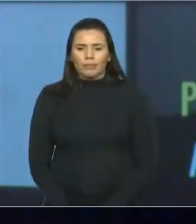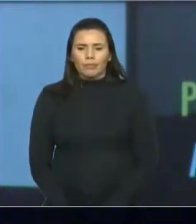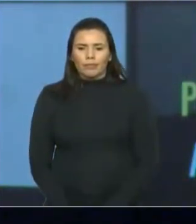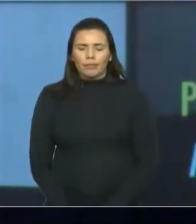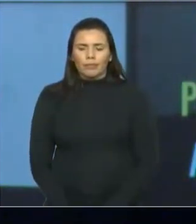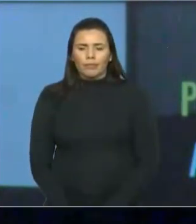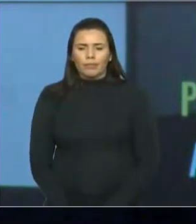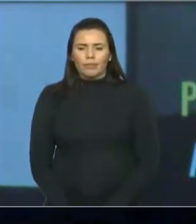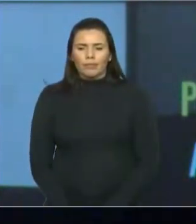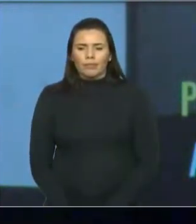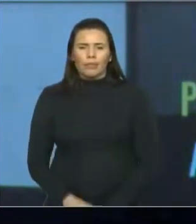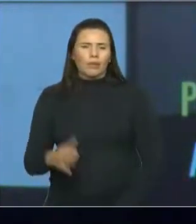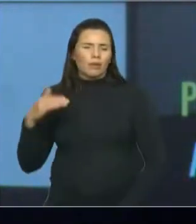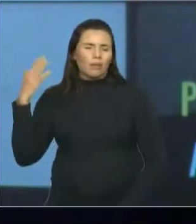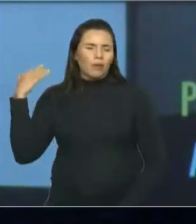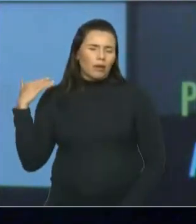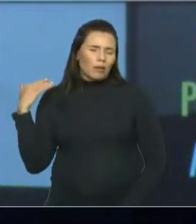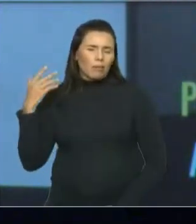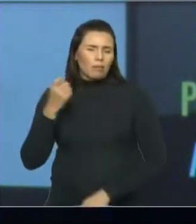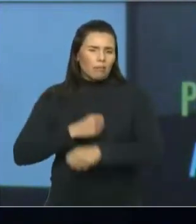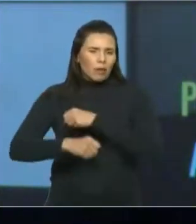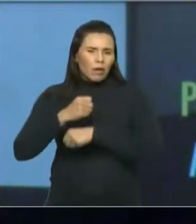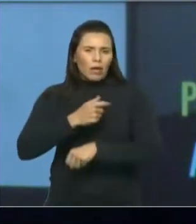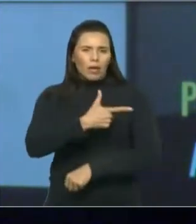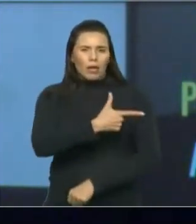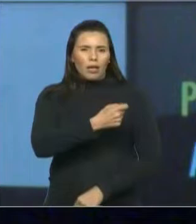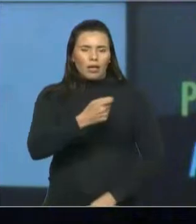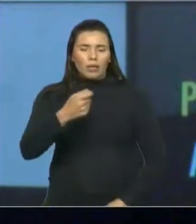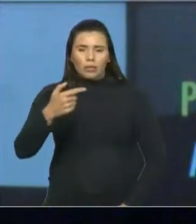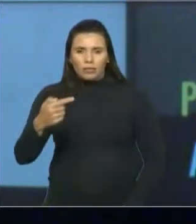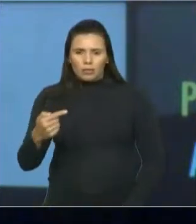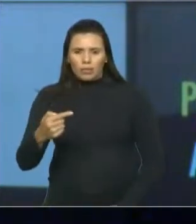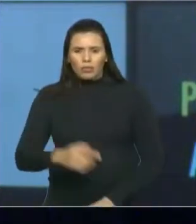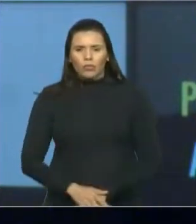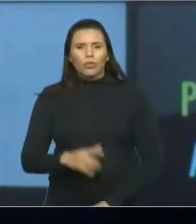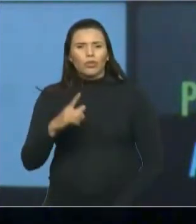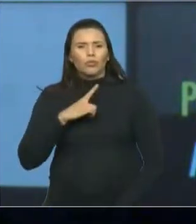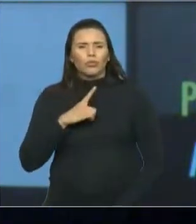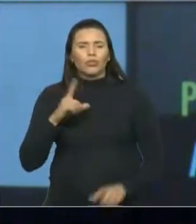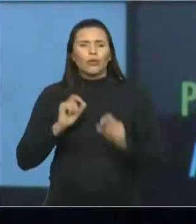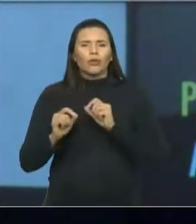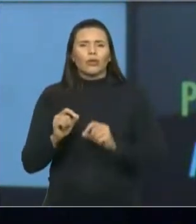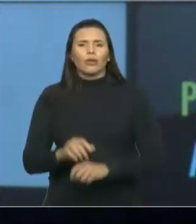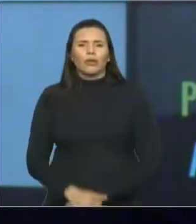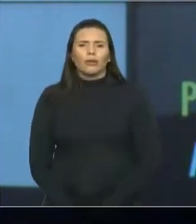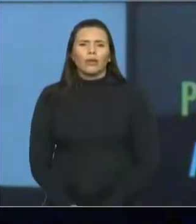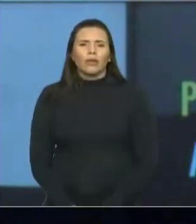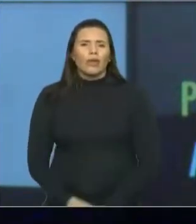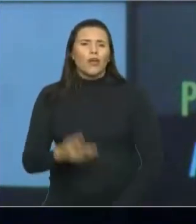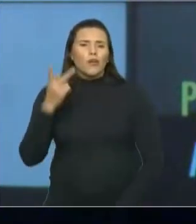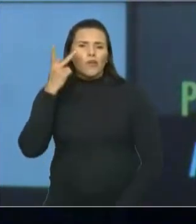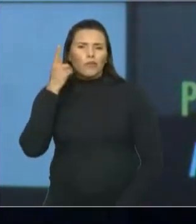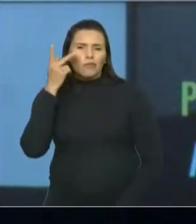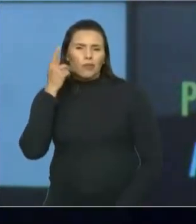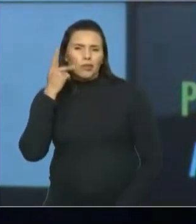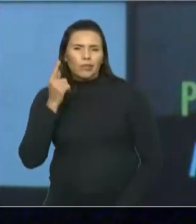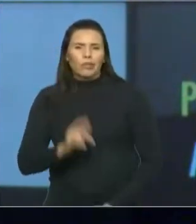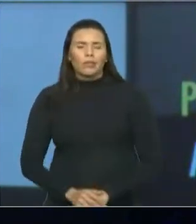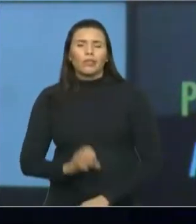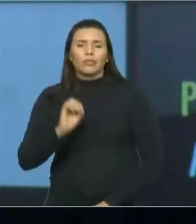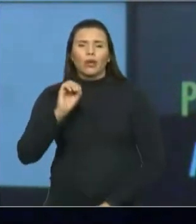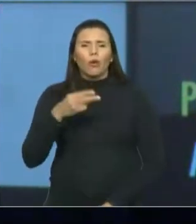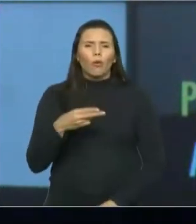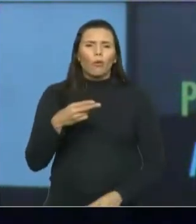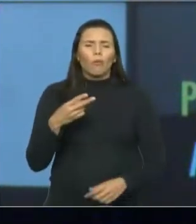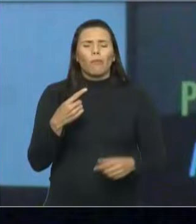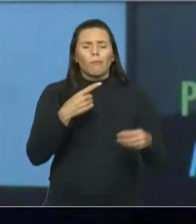a rede de saúde do Ceará se concentrava basicamente em Fortaleza, ou por assim, na grande Fortaleza, na